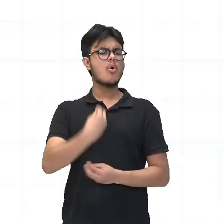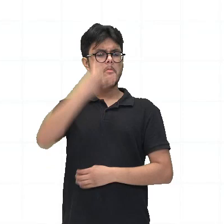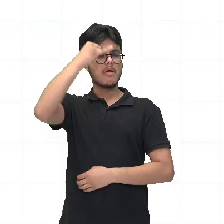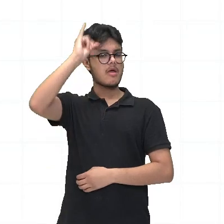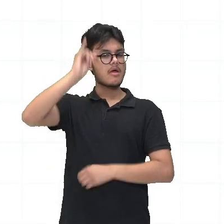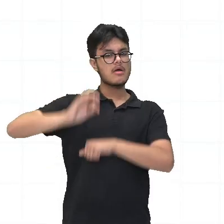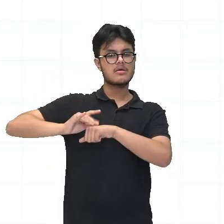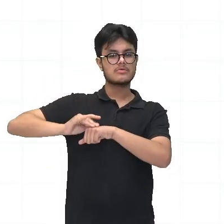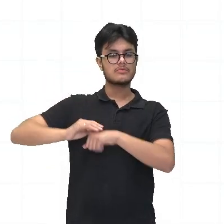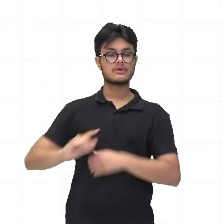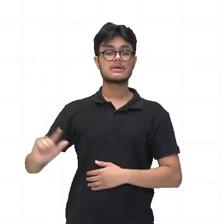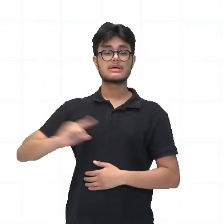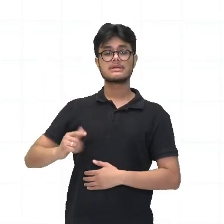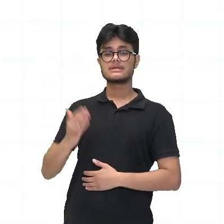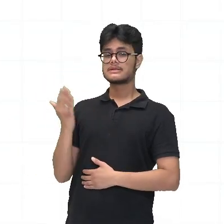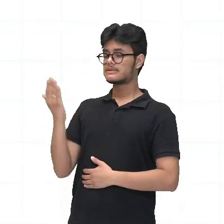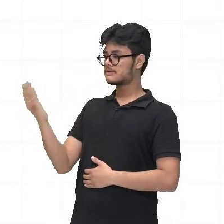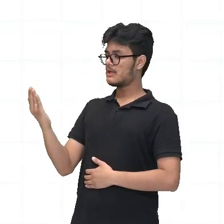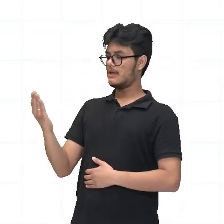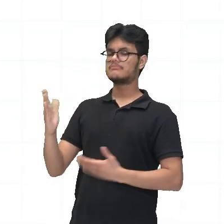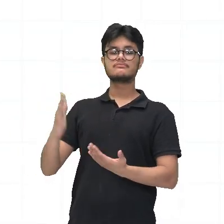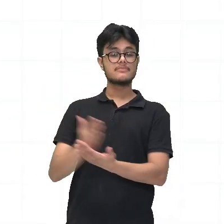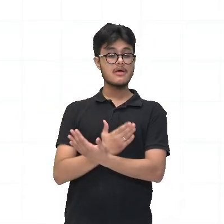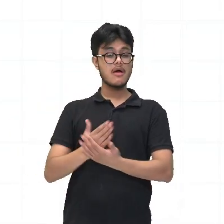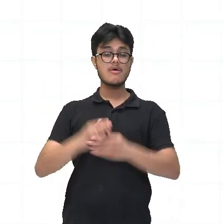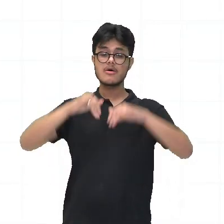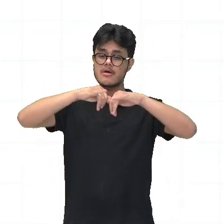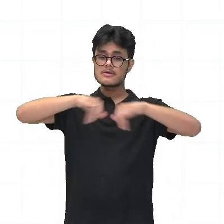Então, nós temos aí campanhas de